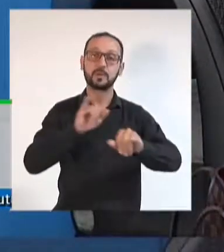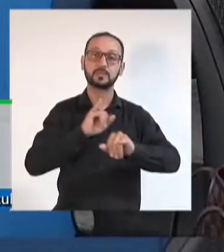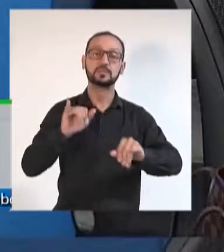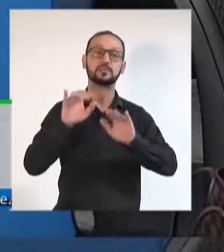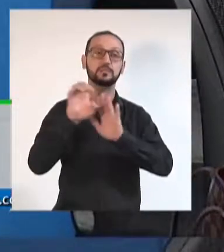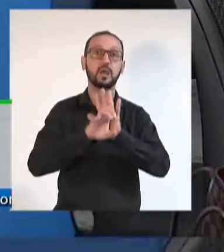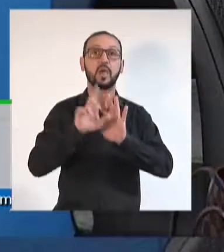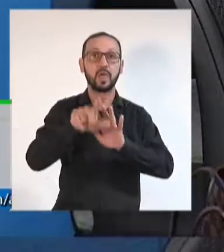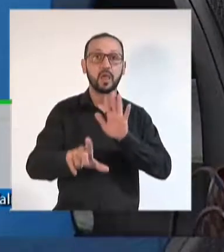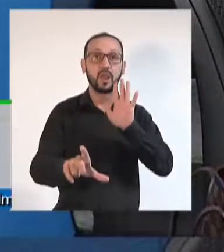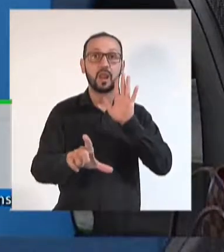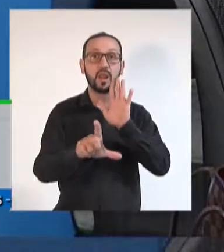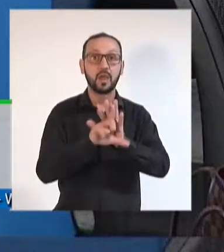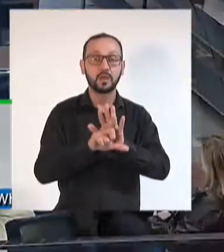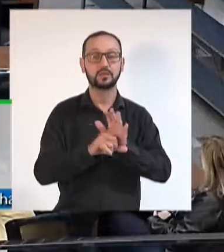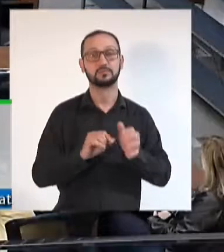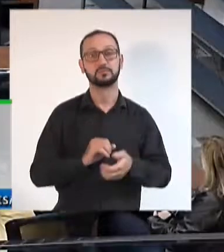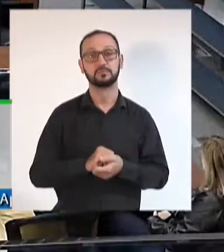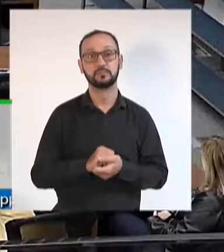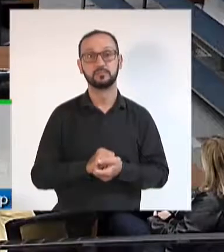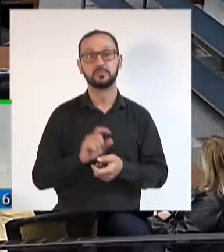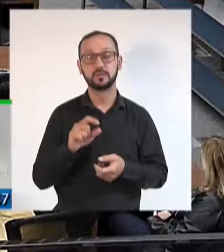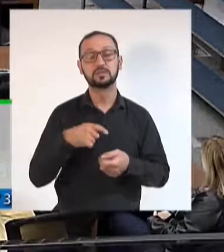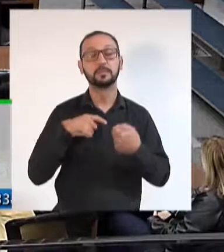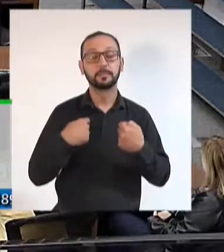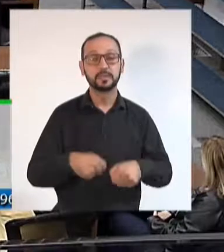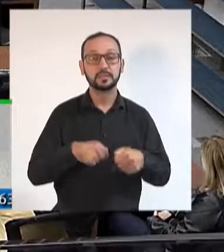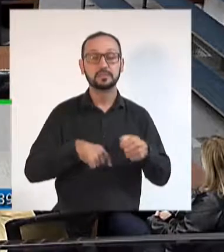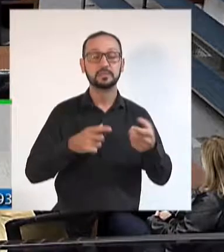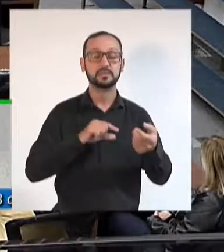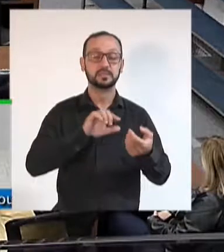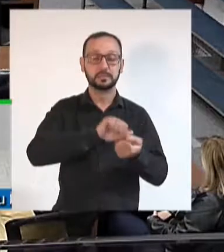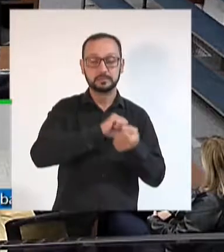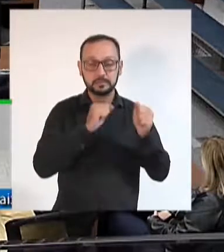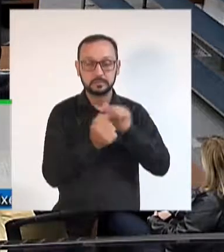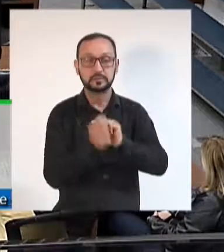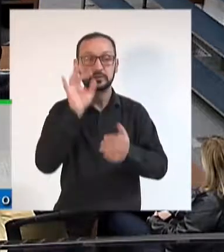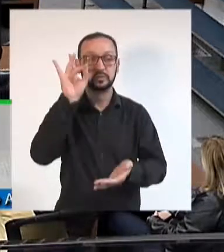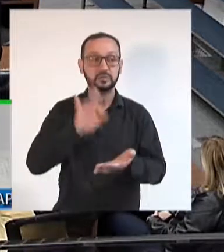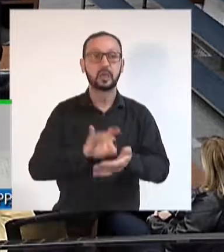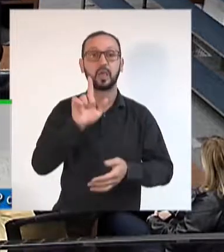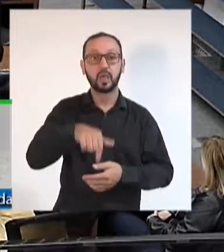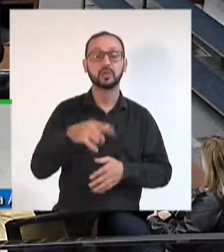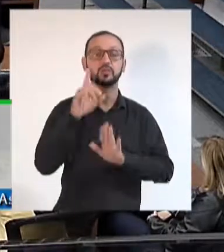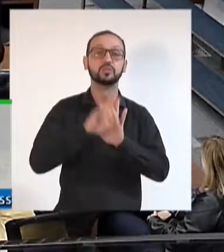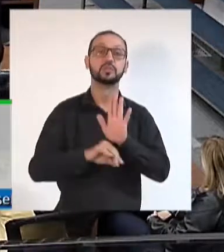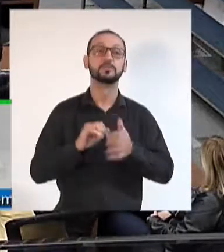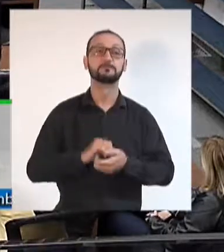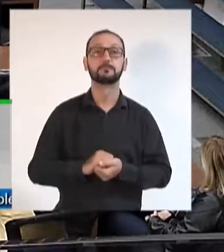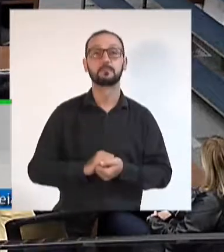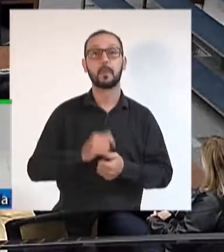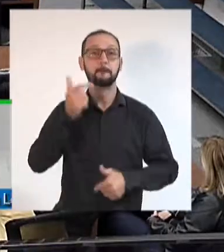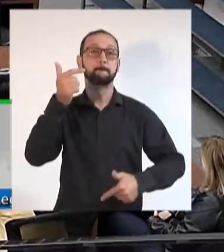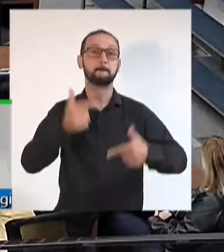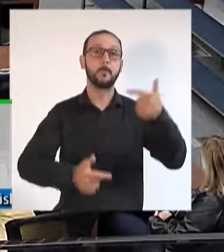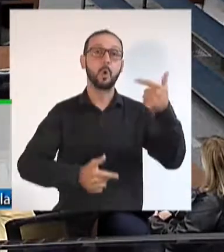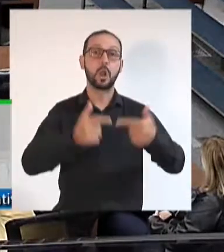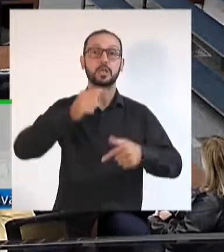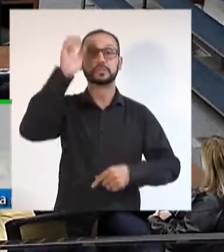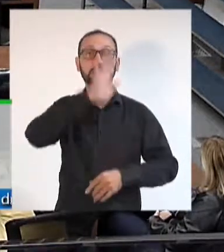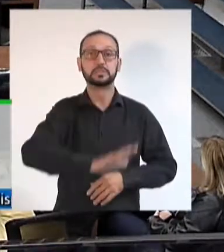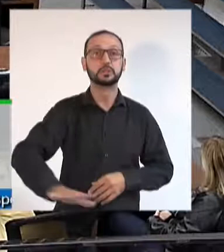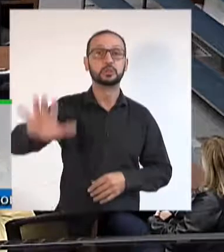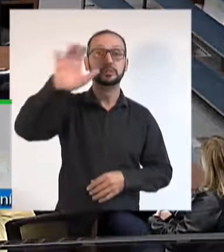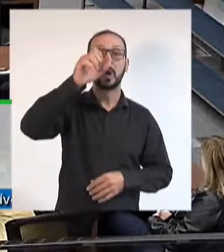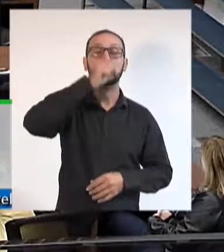uma lei que é para valer, é um direito. A Política Nacional do